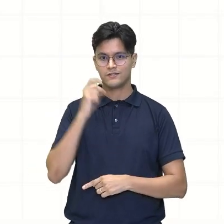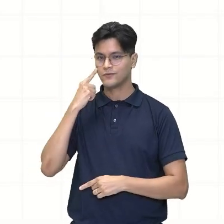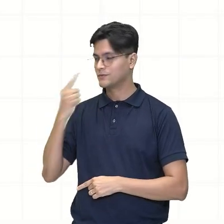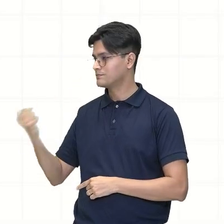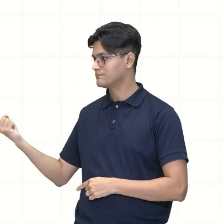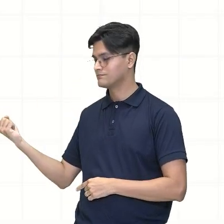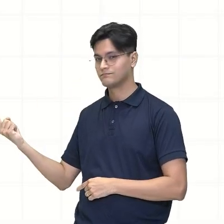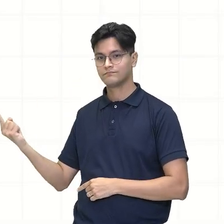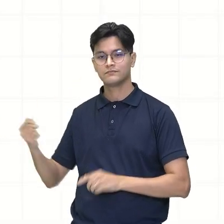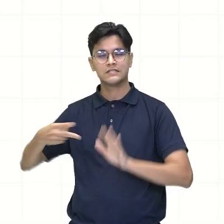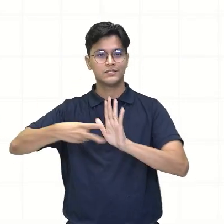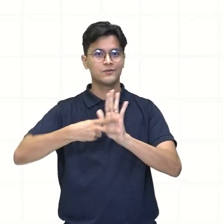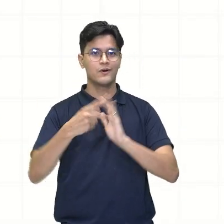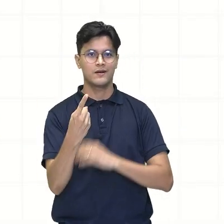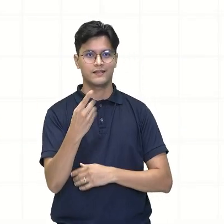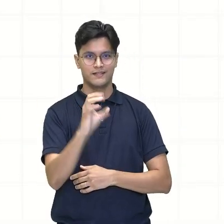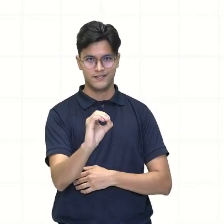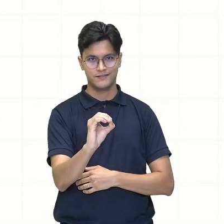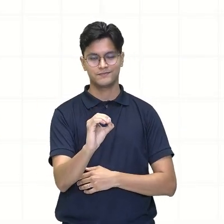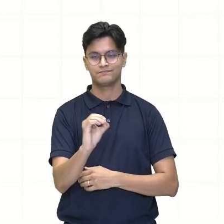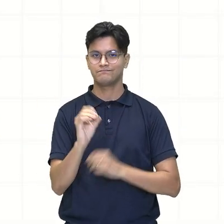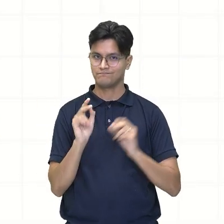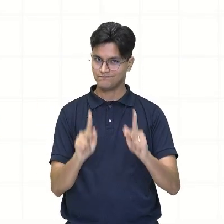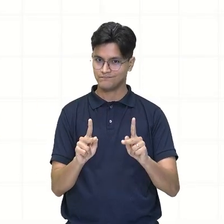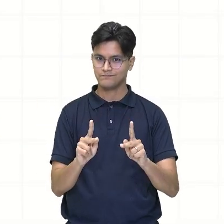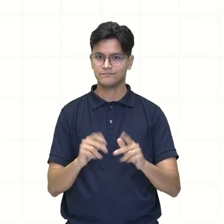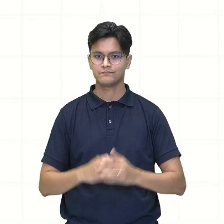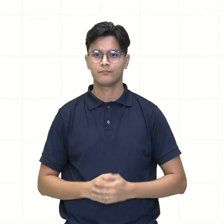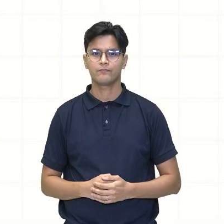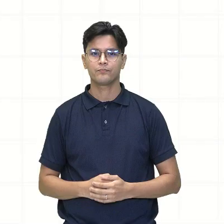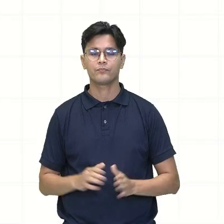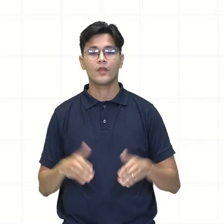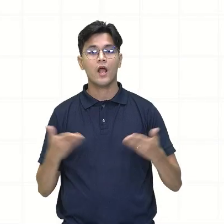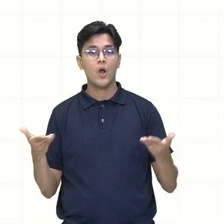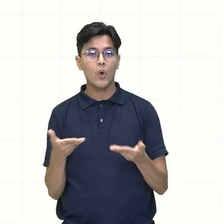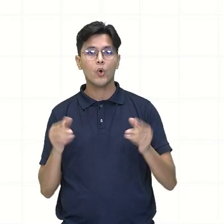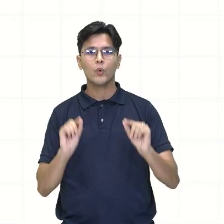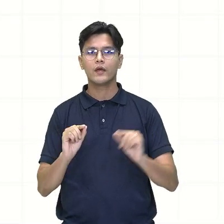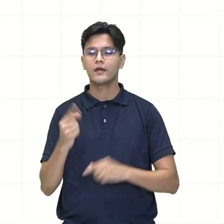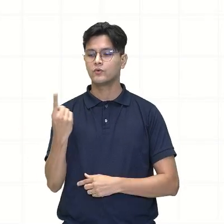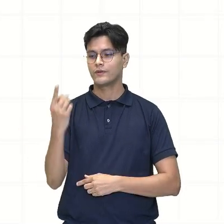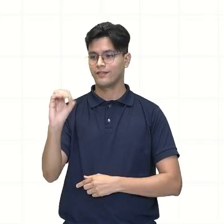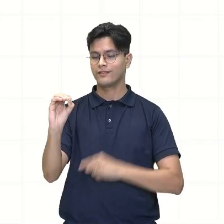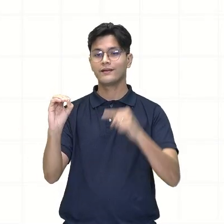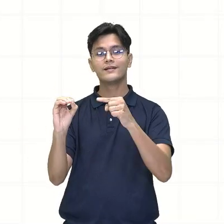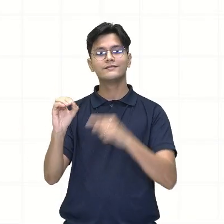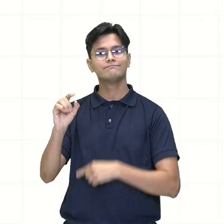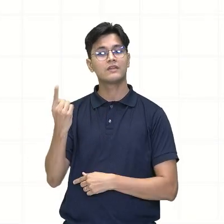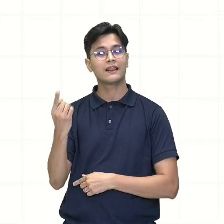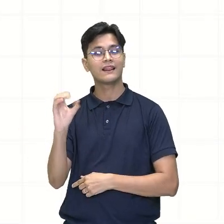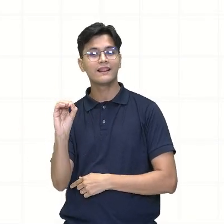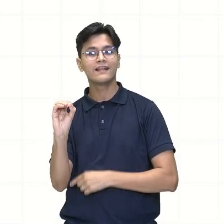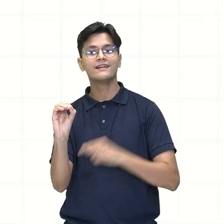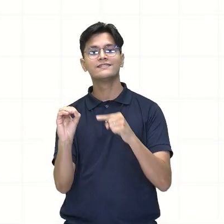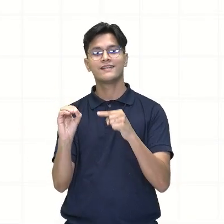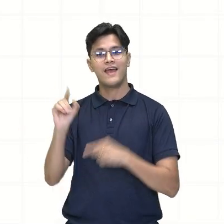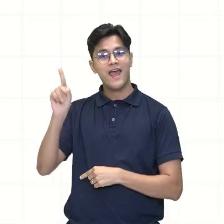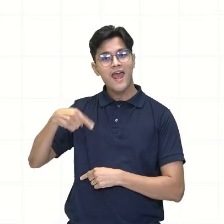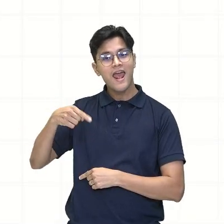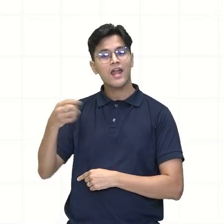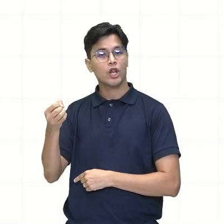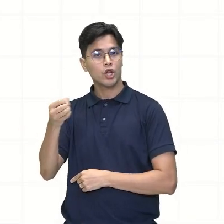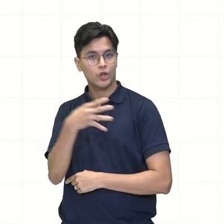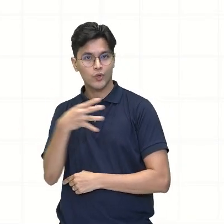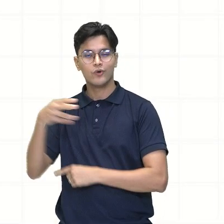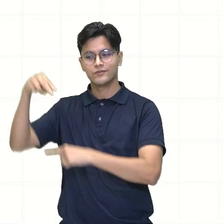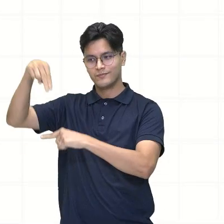10, né? 2 vezes 5, 10. Agora sim, esse 10 é o novo numerador que eu vou colocar aqui abaixo, certo? A